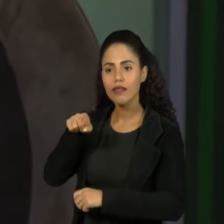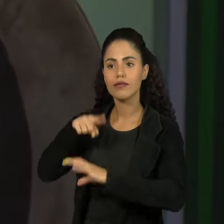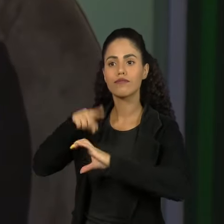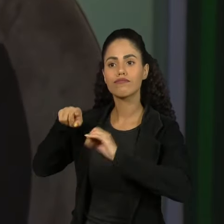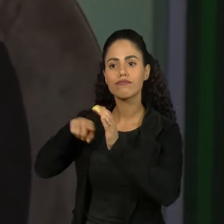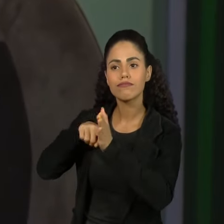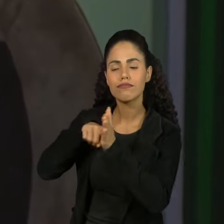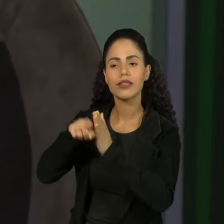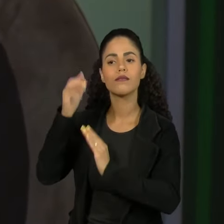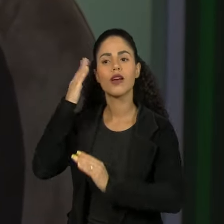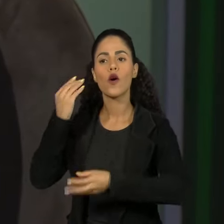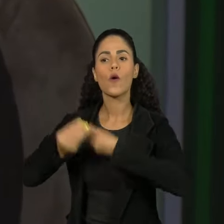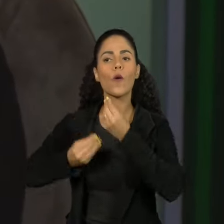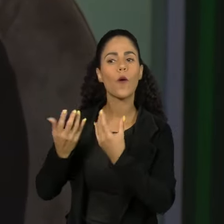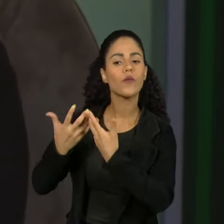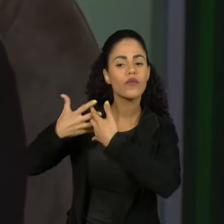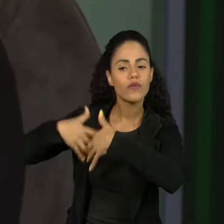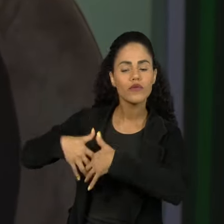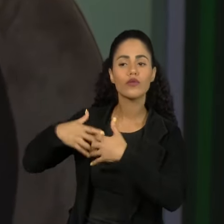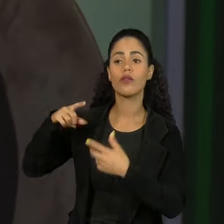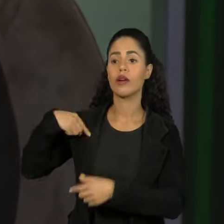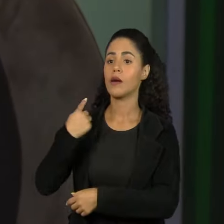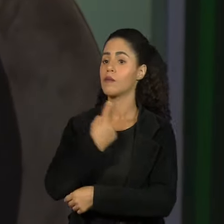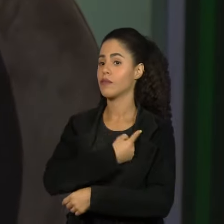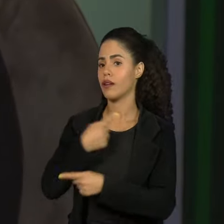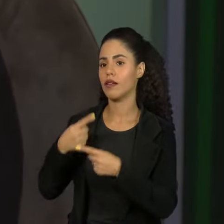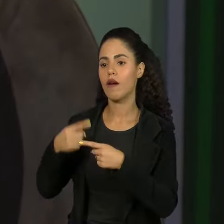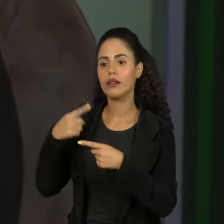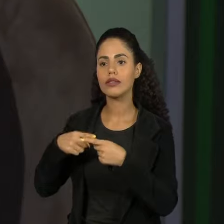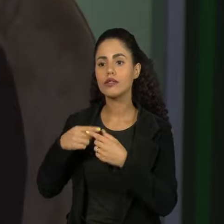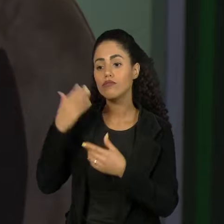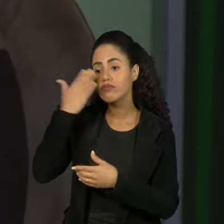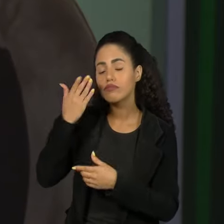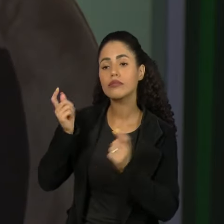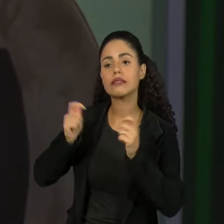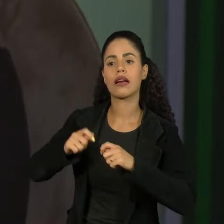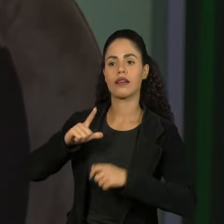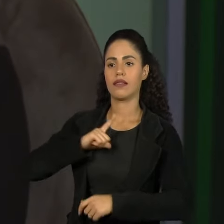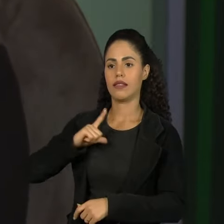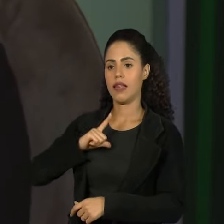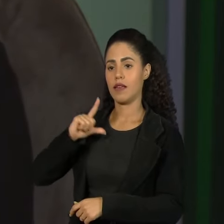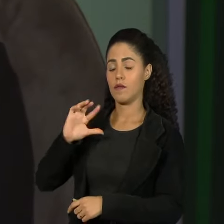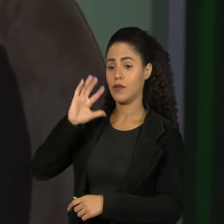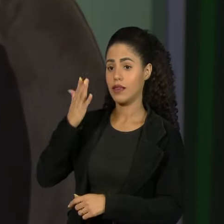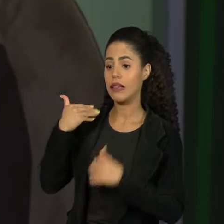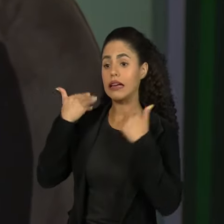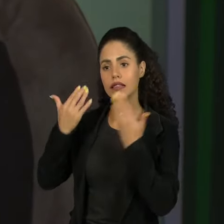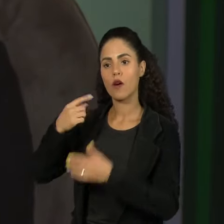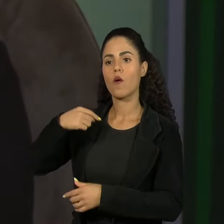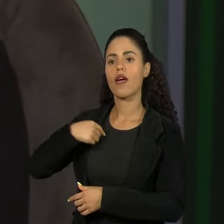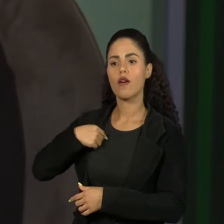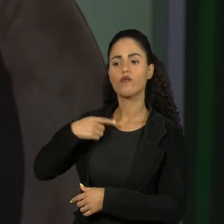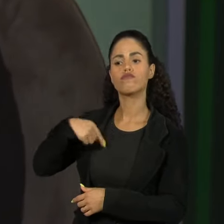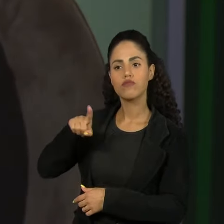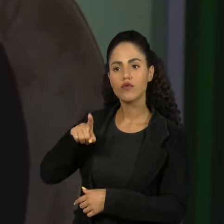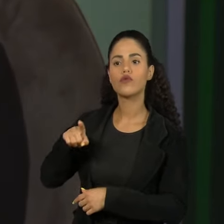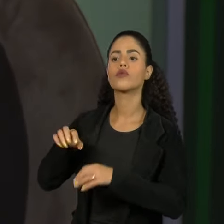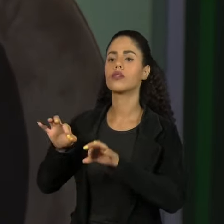procurar saber mais esse mundo que a gente não enxerga com os nossos olhos, mas que existe. Então, eu